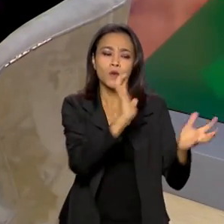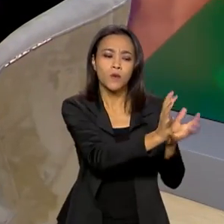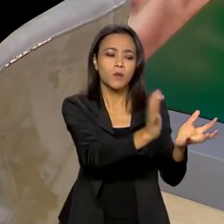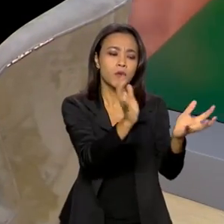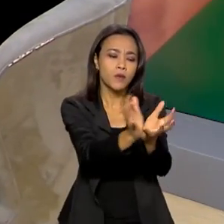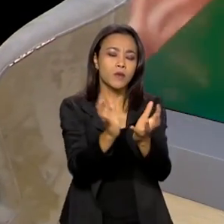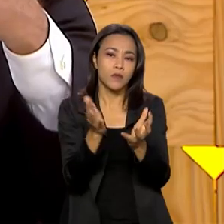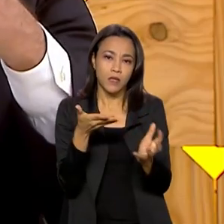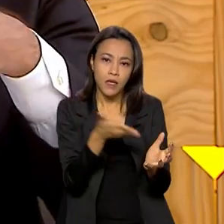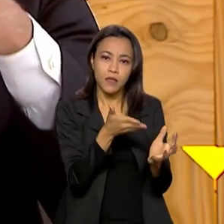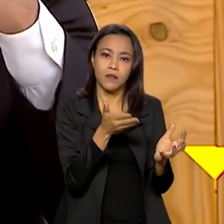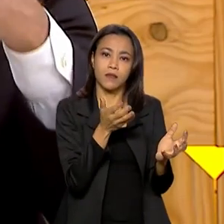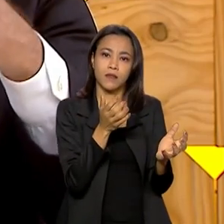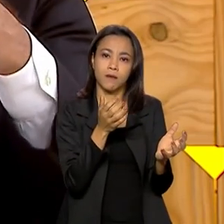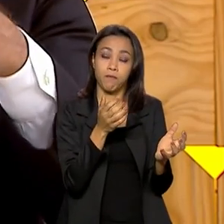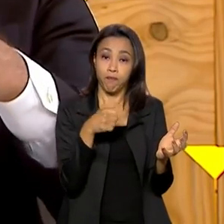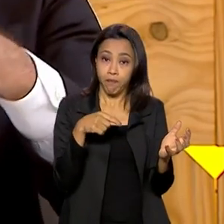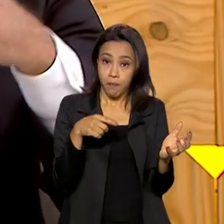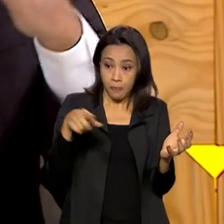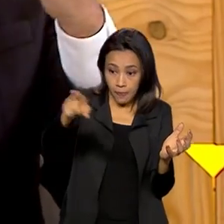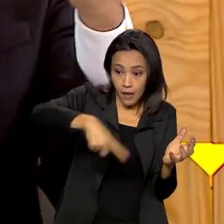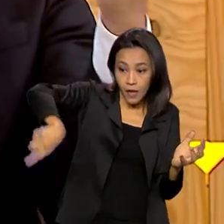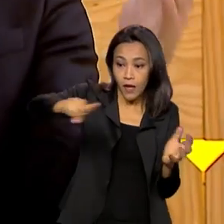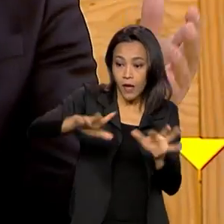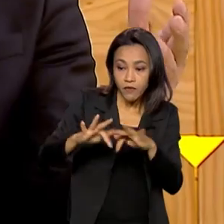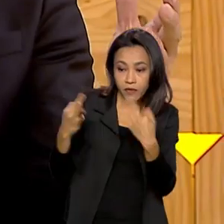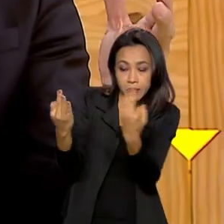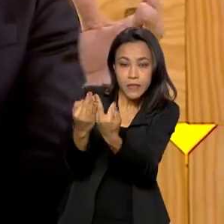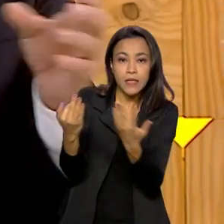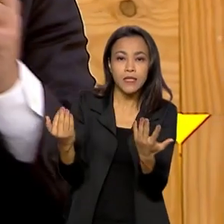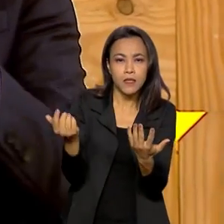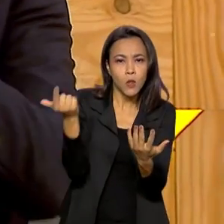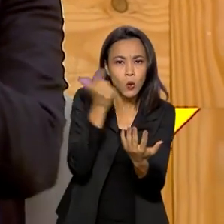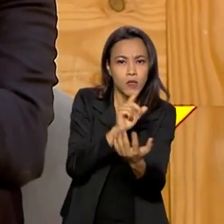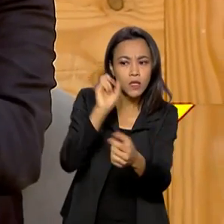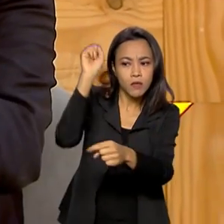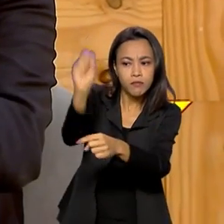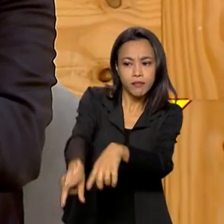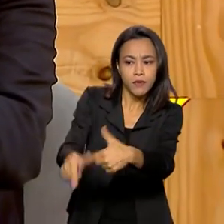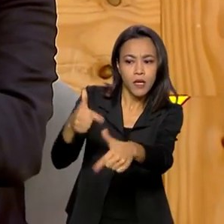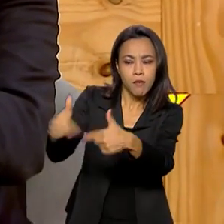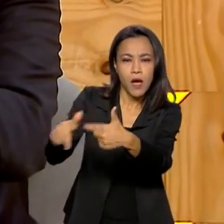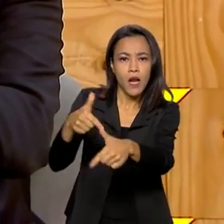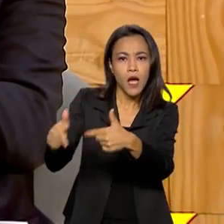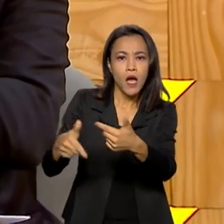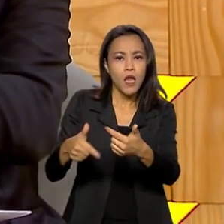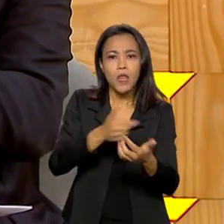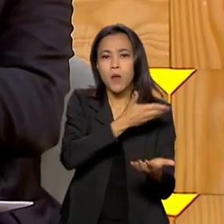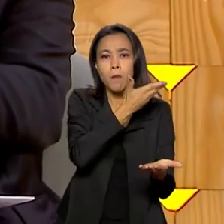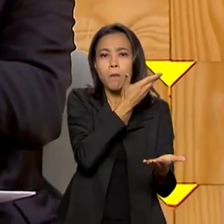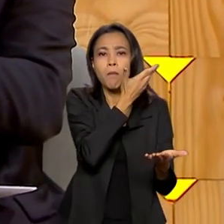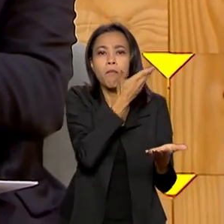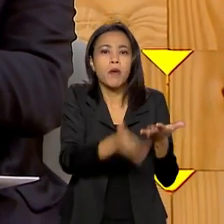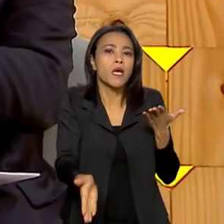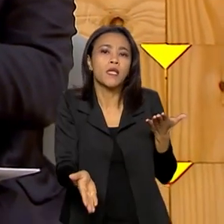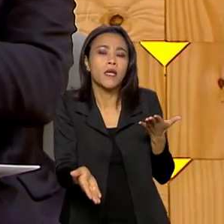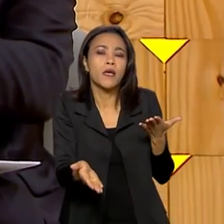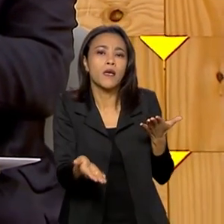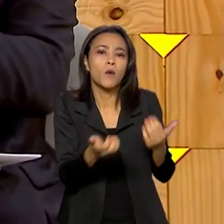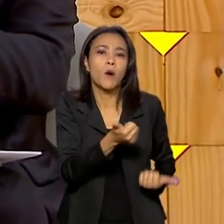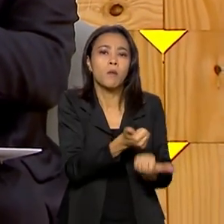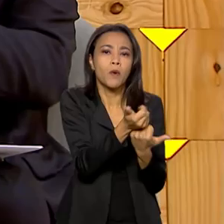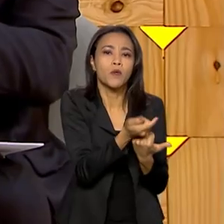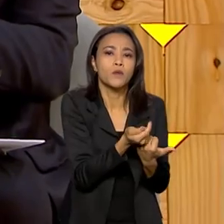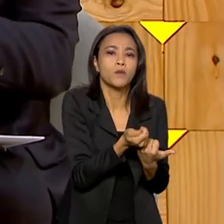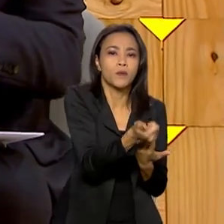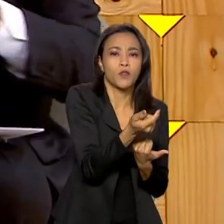permitem que e os membros da família caso consigam um emprego não percam de imediato o o auxílio Brasil não é